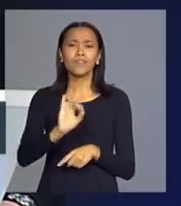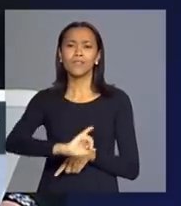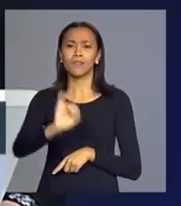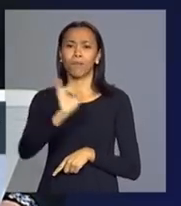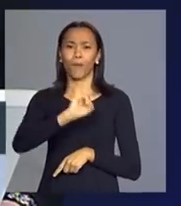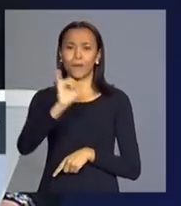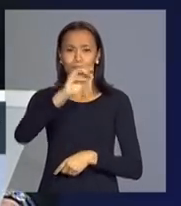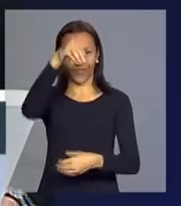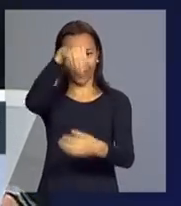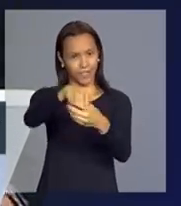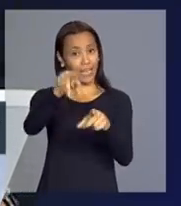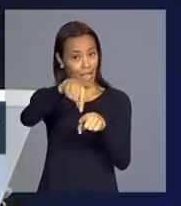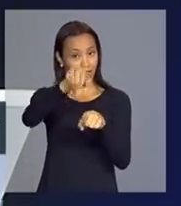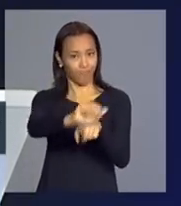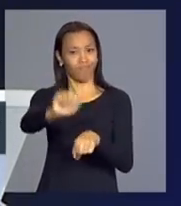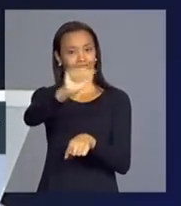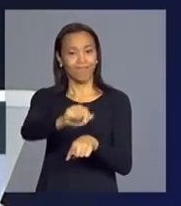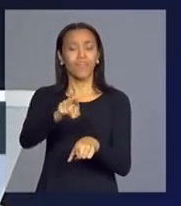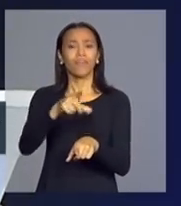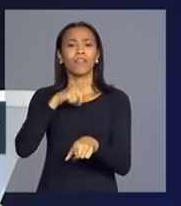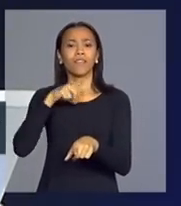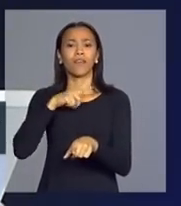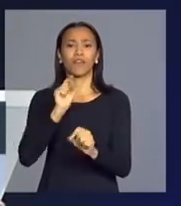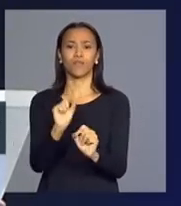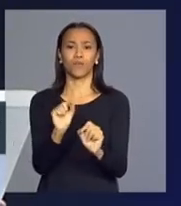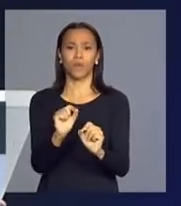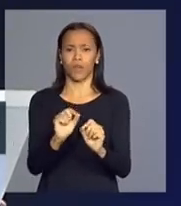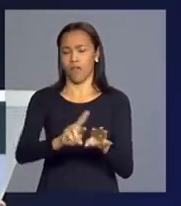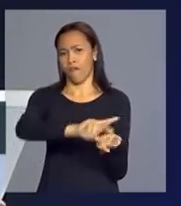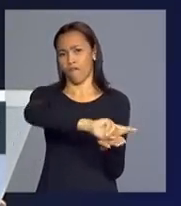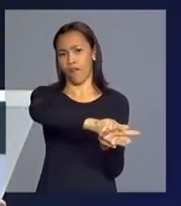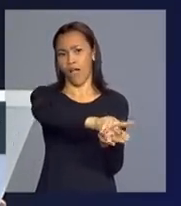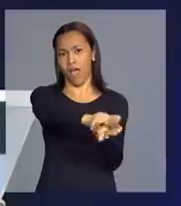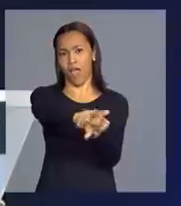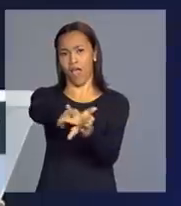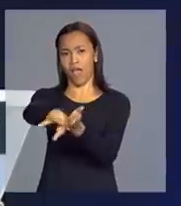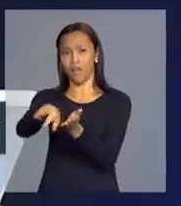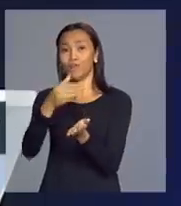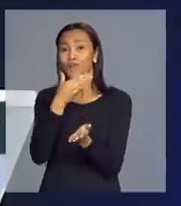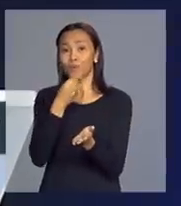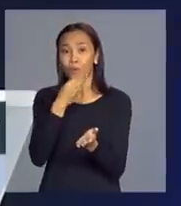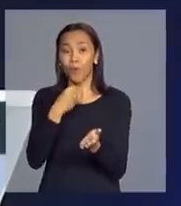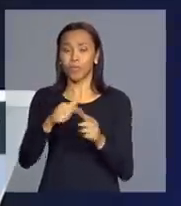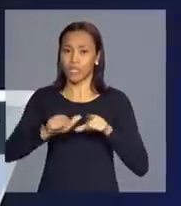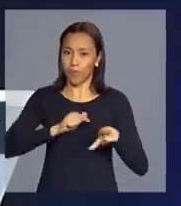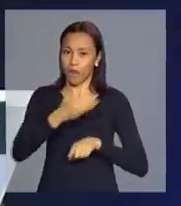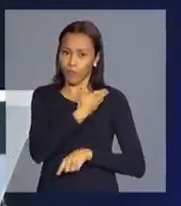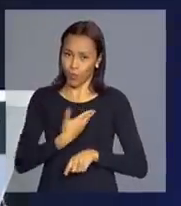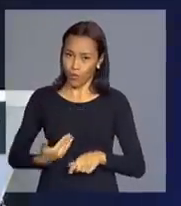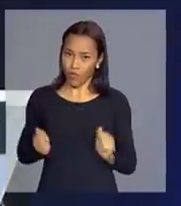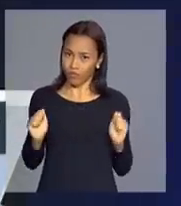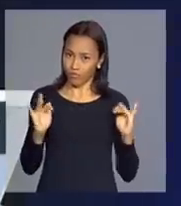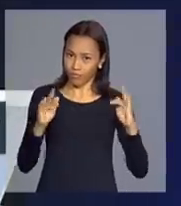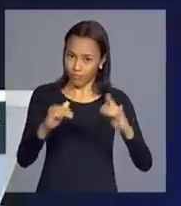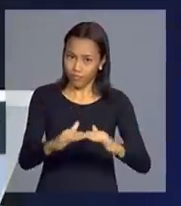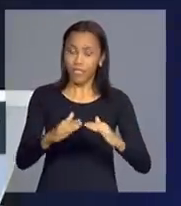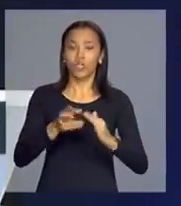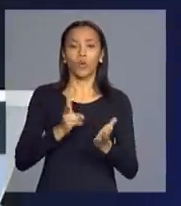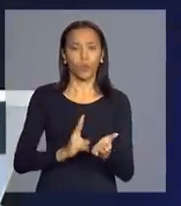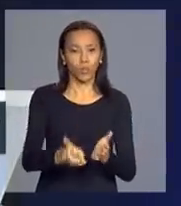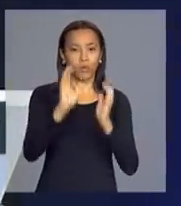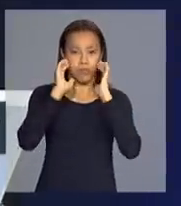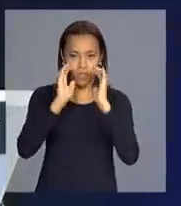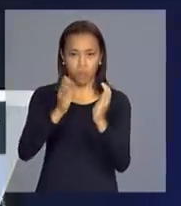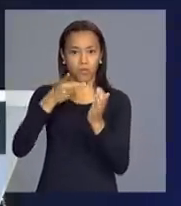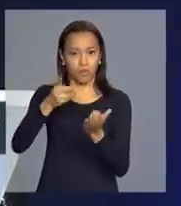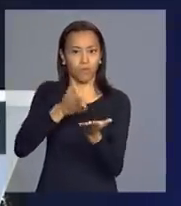importante instituição que teve um conjunto de homens públicos que a honraram ao longo desses últimos